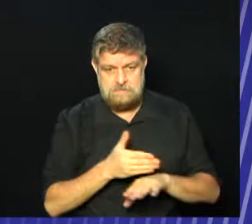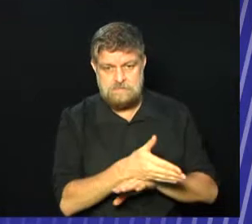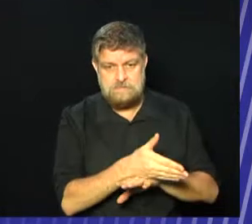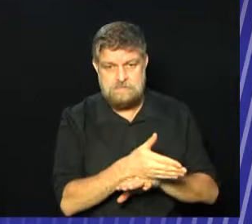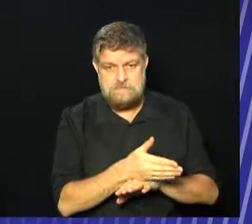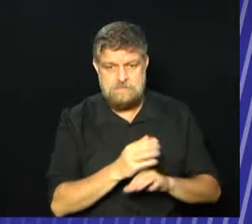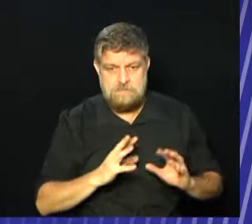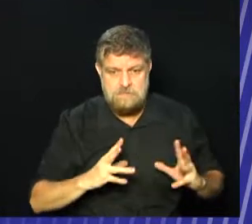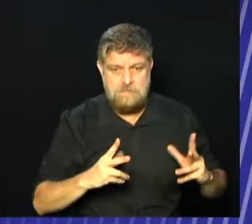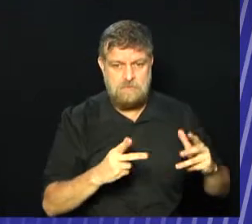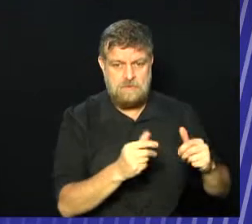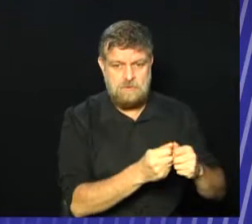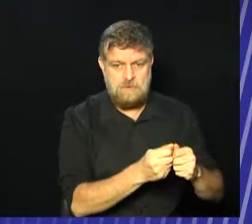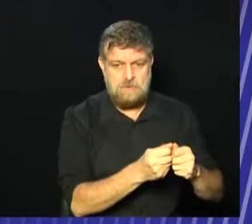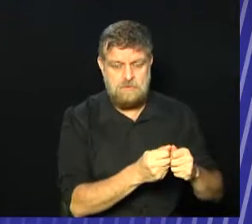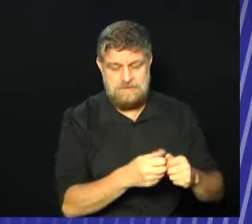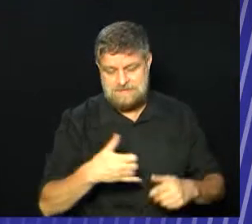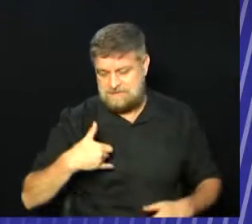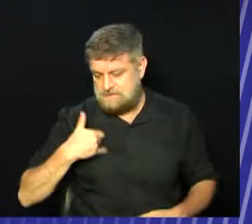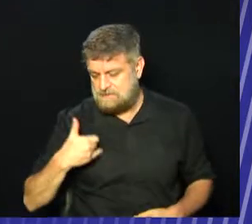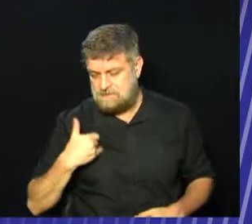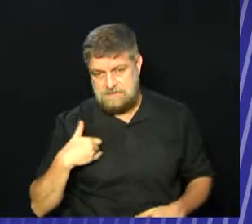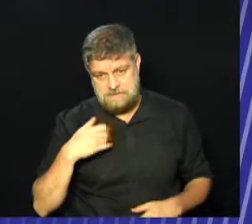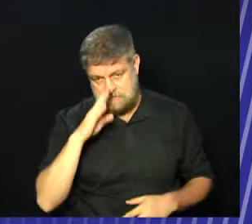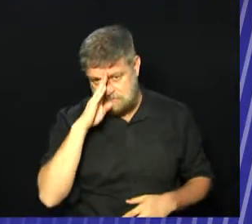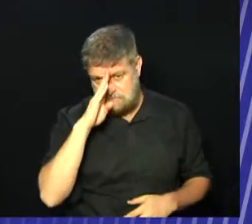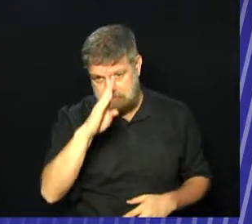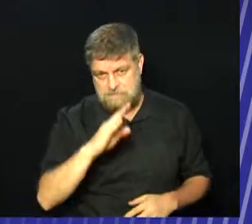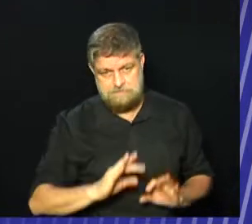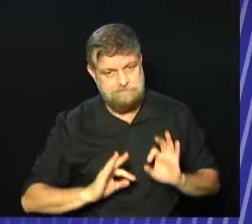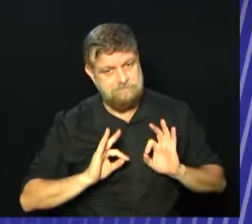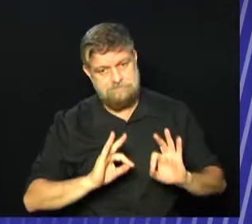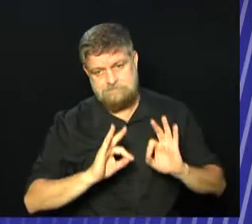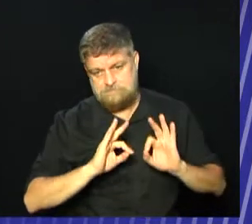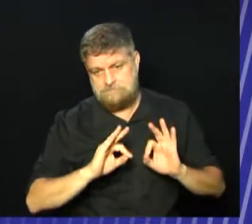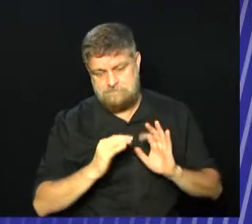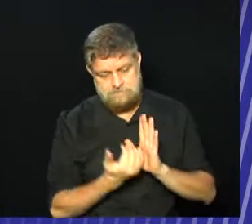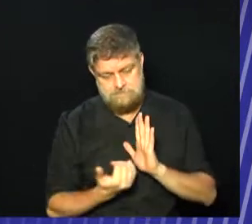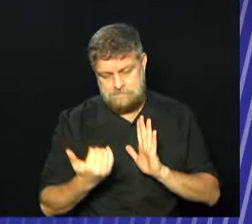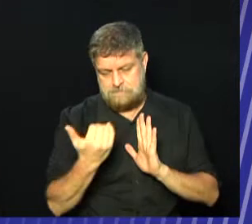em todos os níveis de idade, principalmente, foi muito maior também.